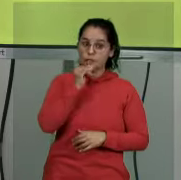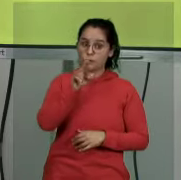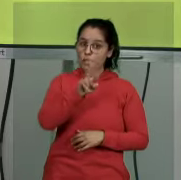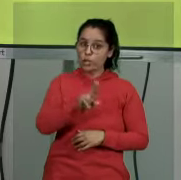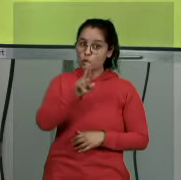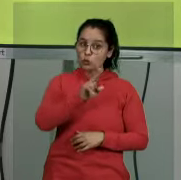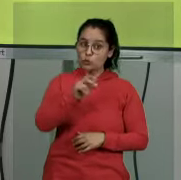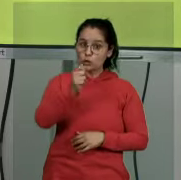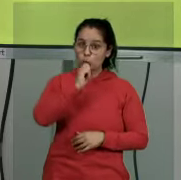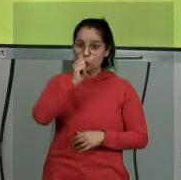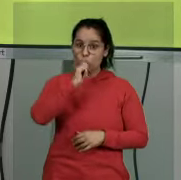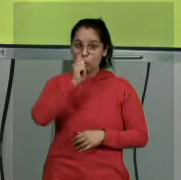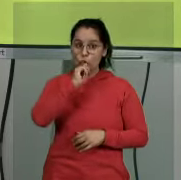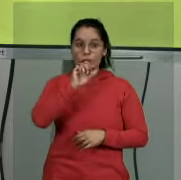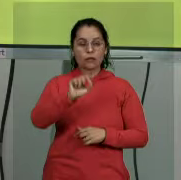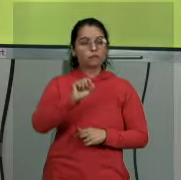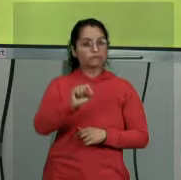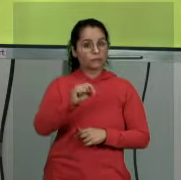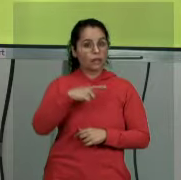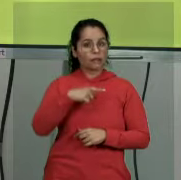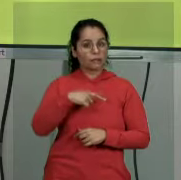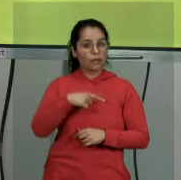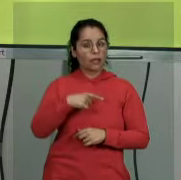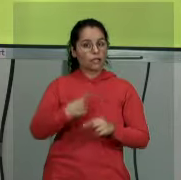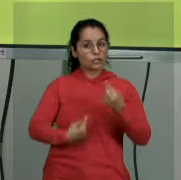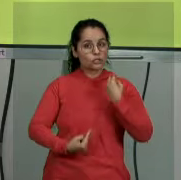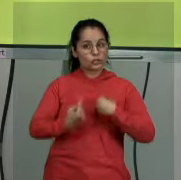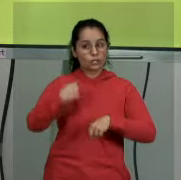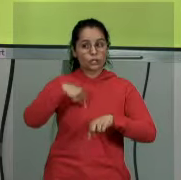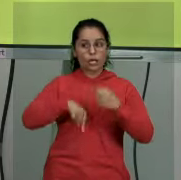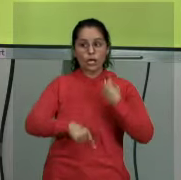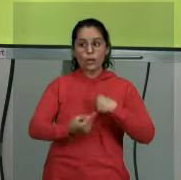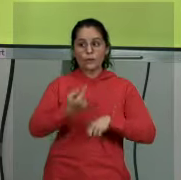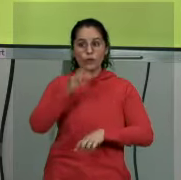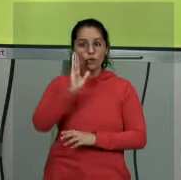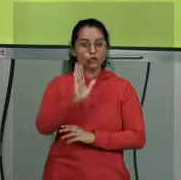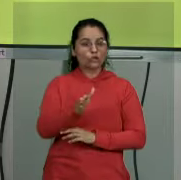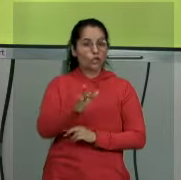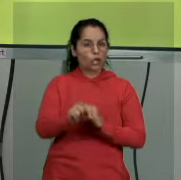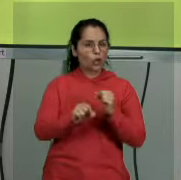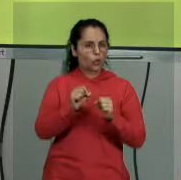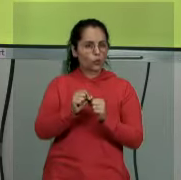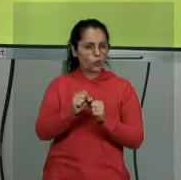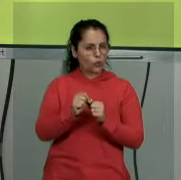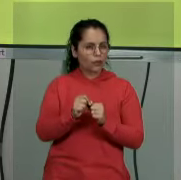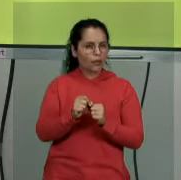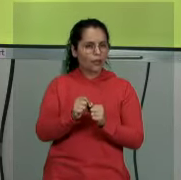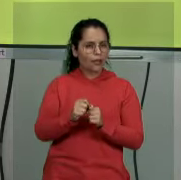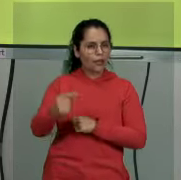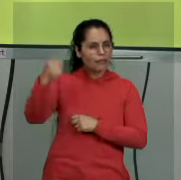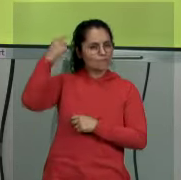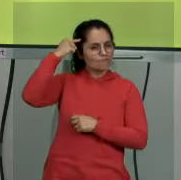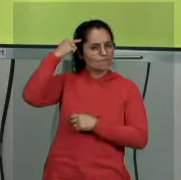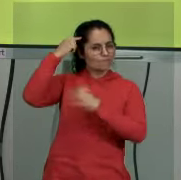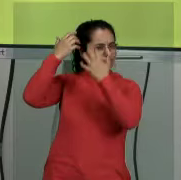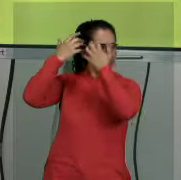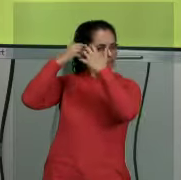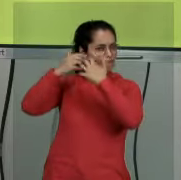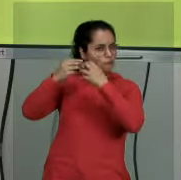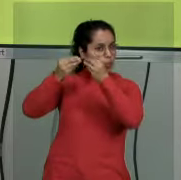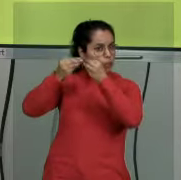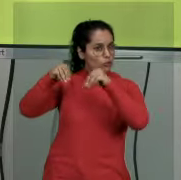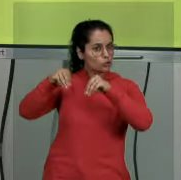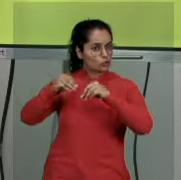de droga, ele vai ficar com esse sistema já, né? A parte neuronal dele danificada.